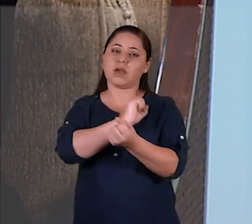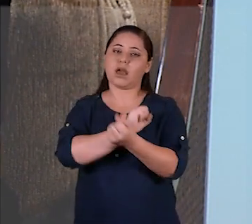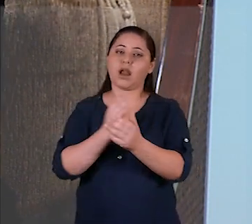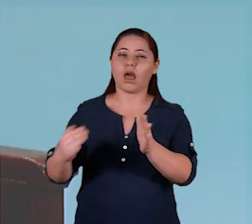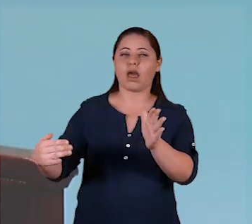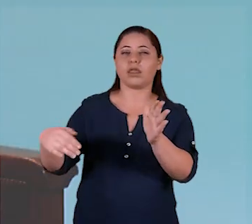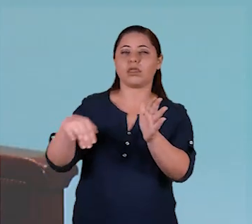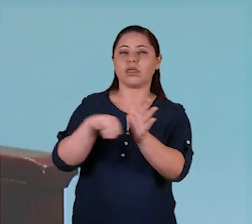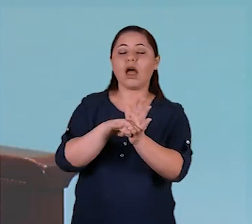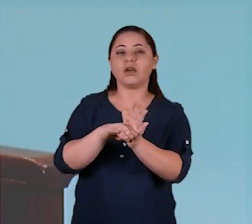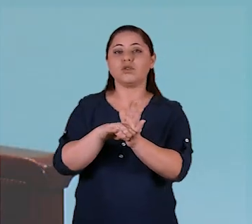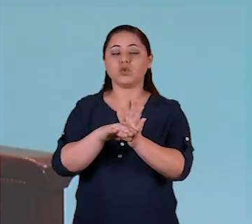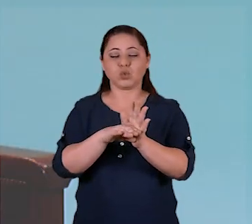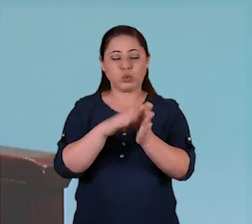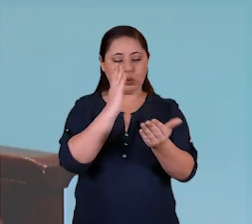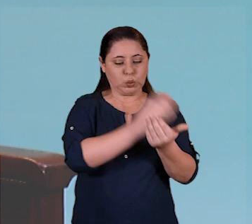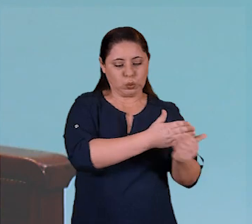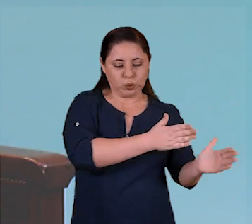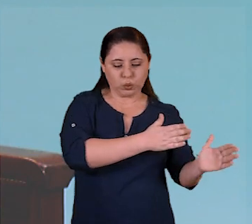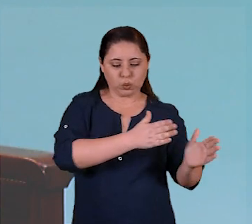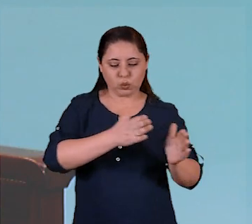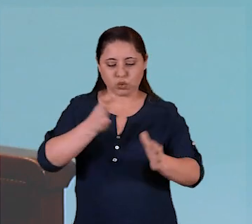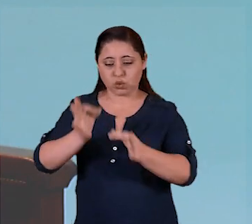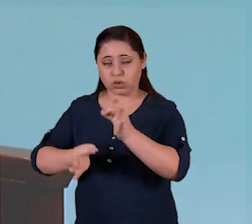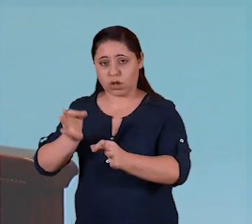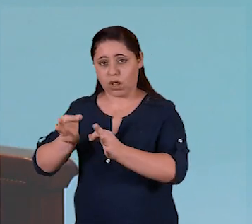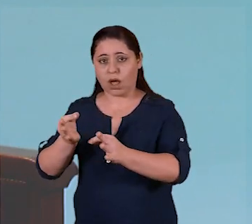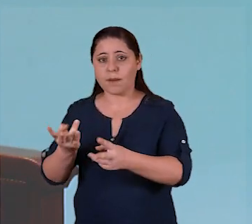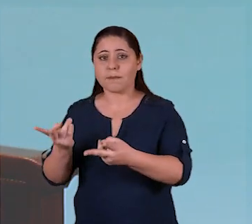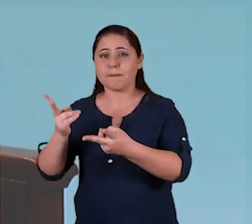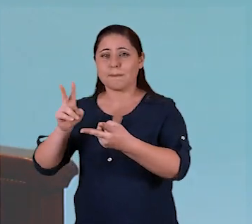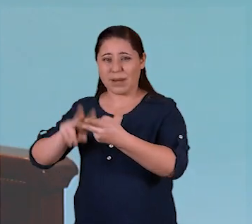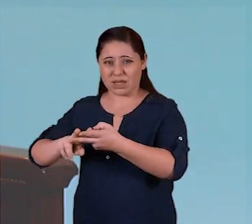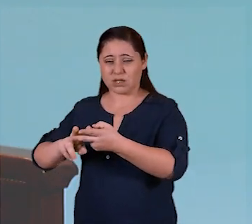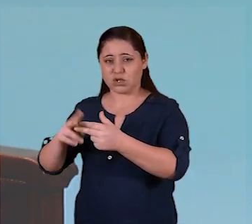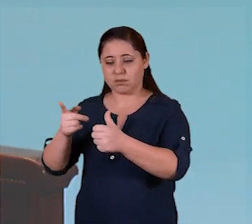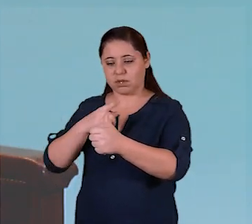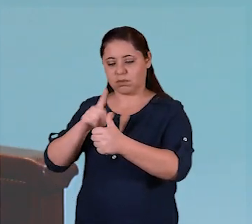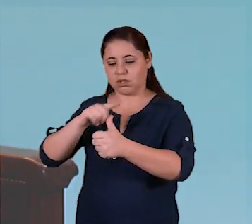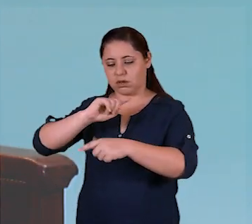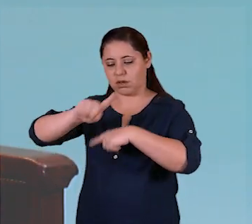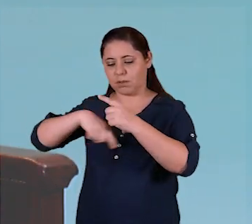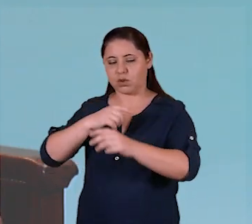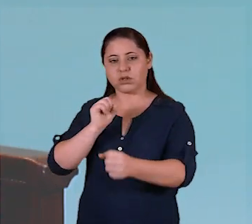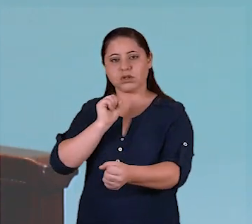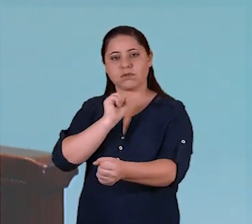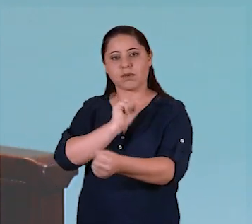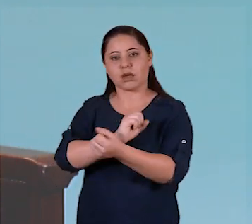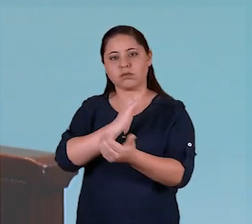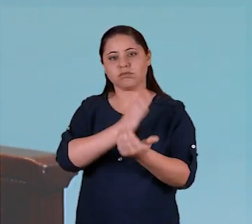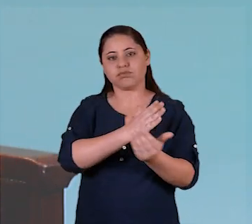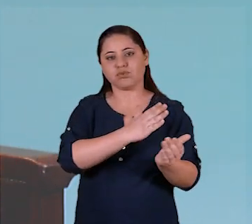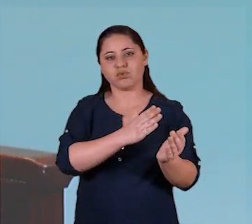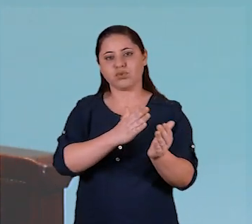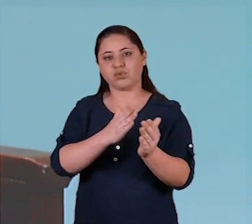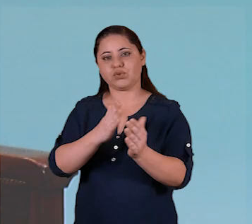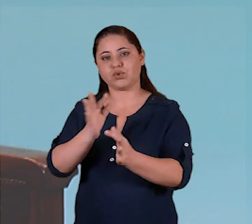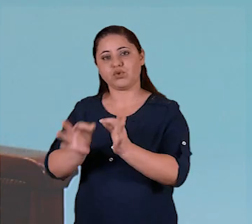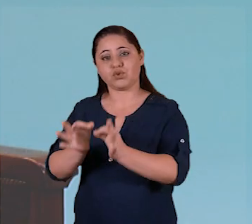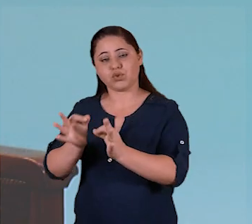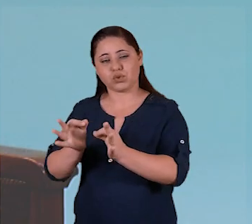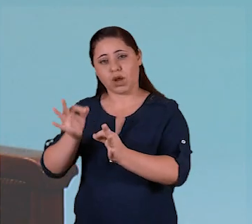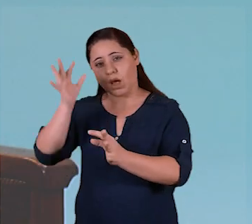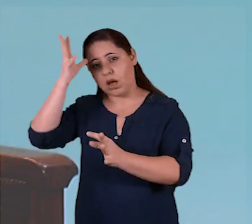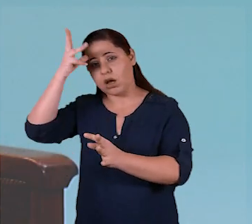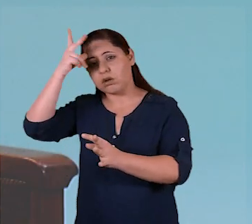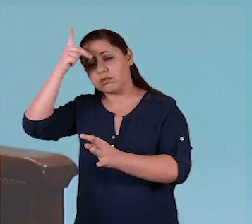duas últimas tentativas de feminicídio que eu atendi, as duas saiu a prisão preventiva do autor. Né? Um está preso, o outro está foragido.